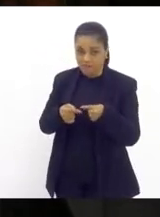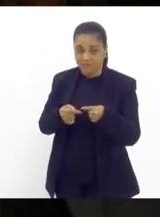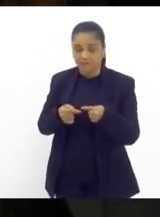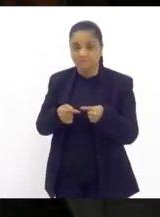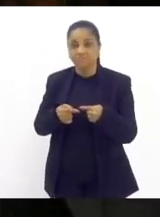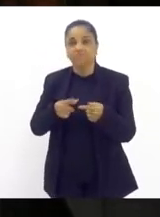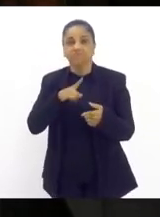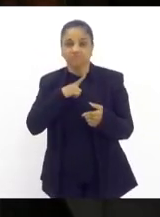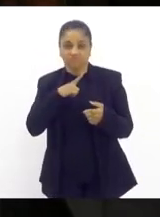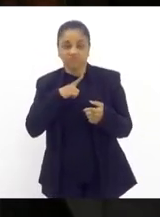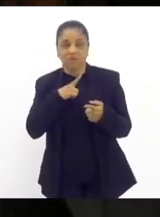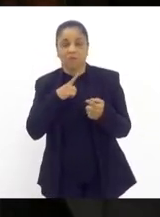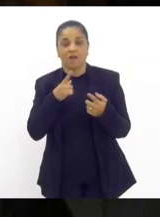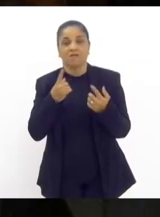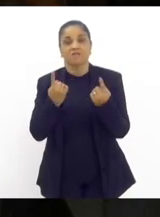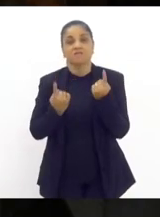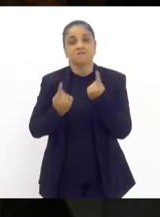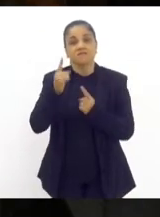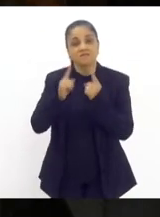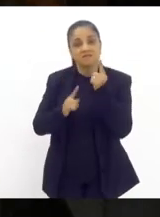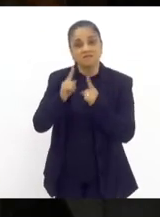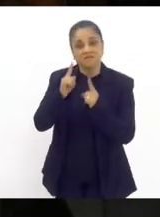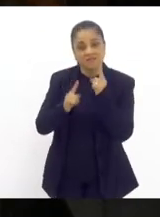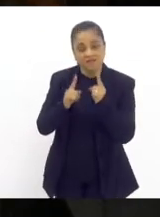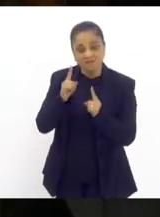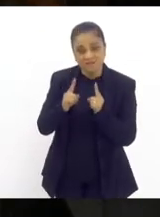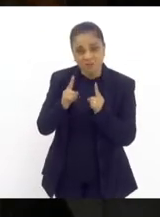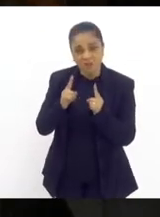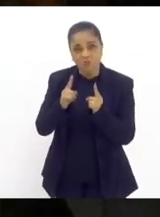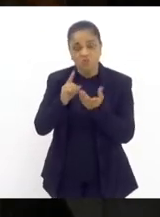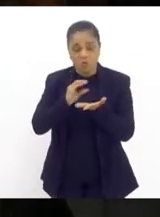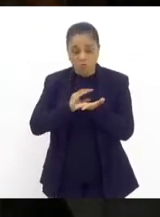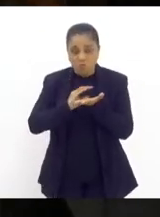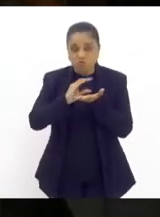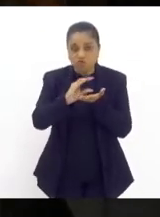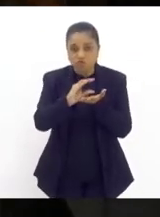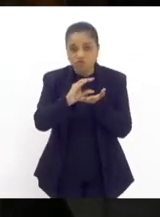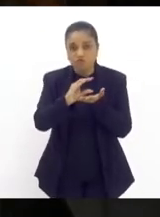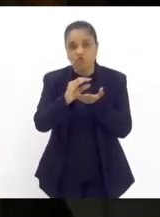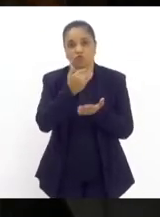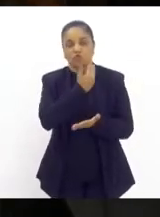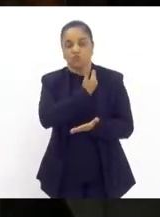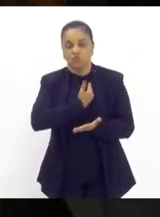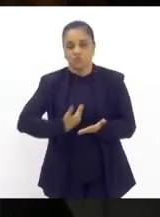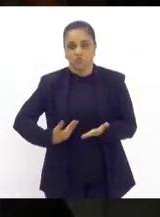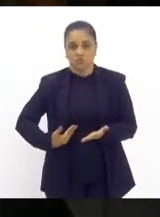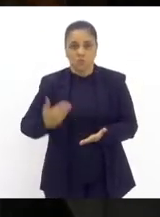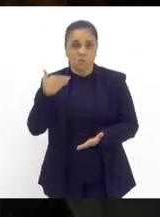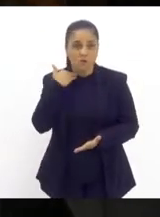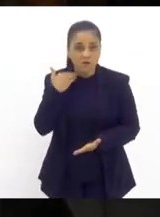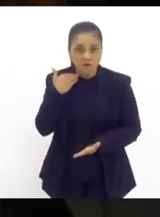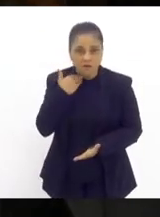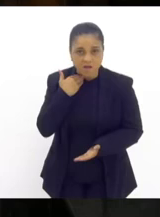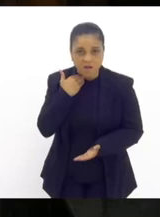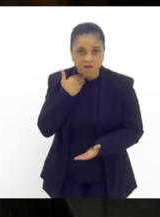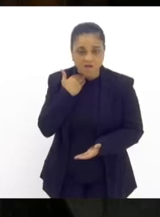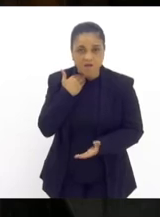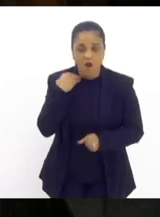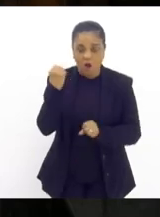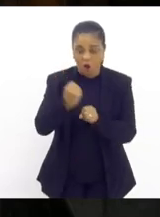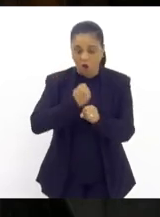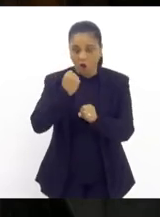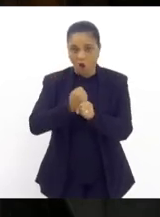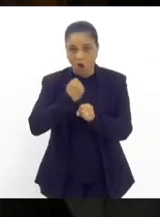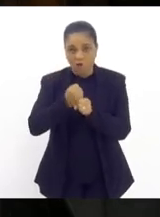concessão botou esse dinheiro nos cofres públicos se fez se iniciou um mar de